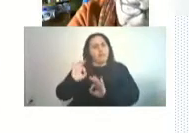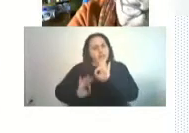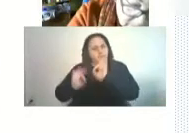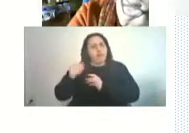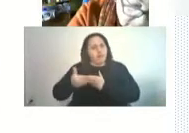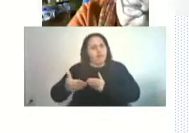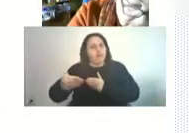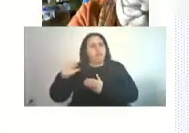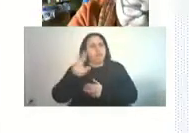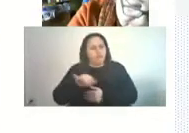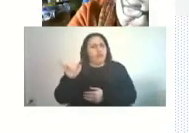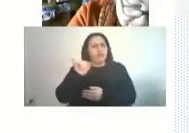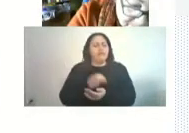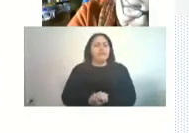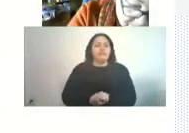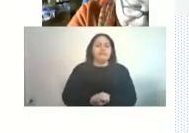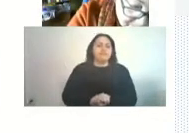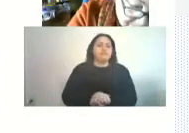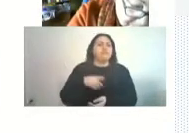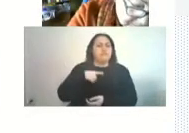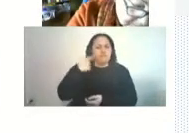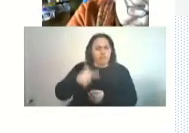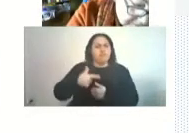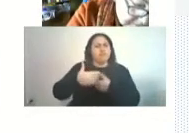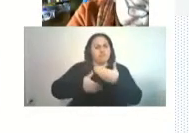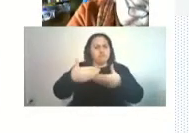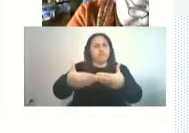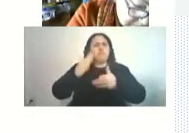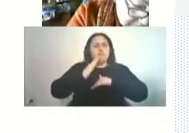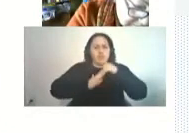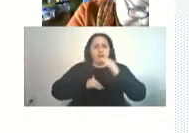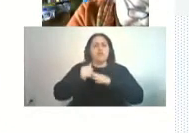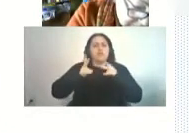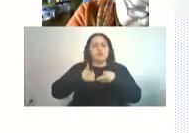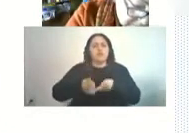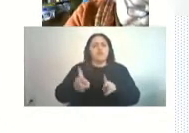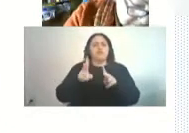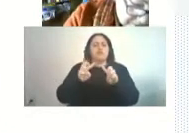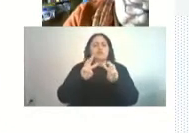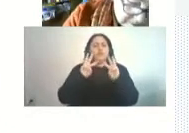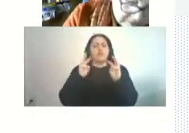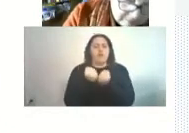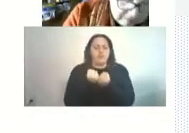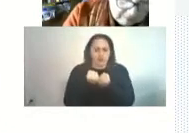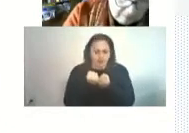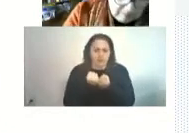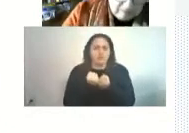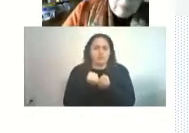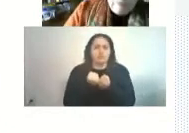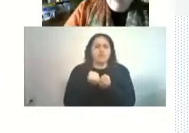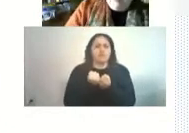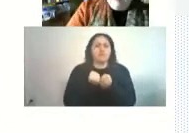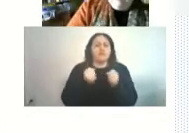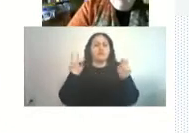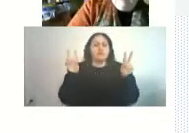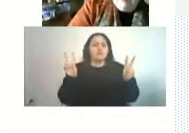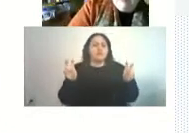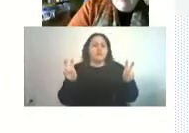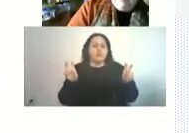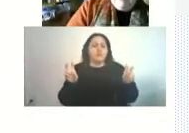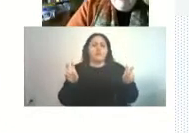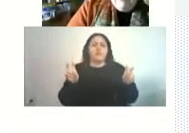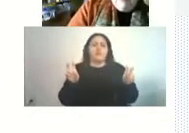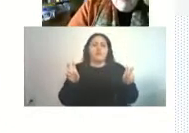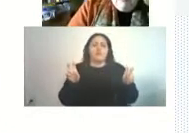preparado, mais outras atividades, com a continuidade dos webinários sobre a questão